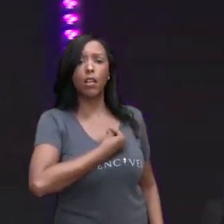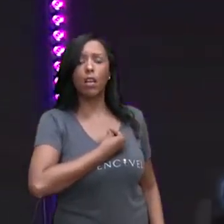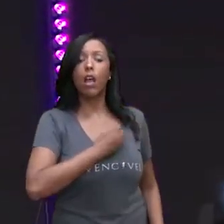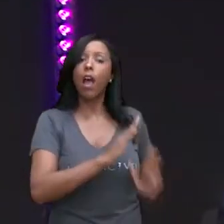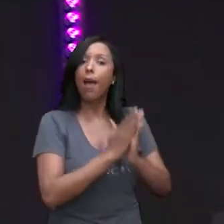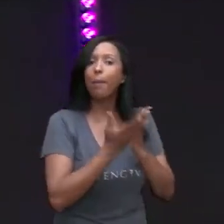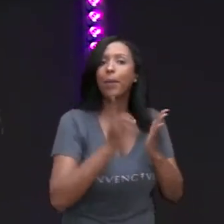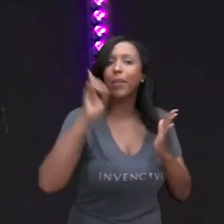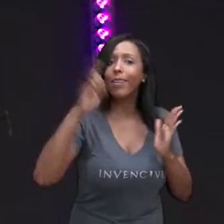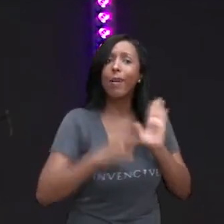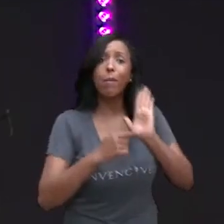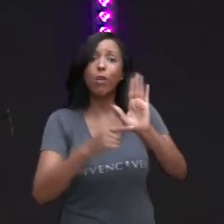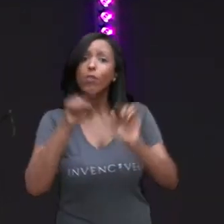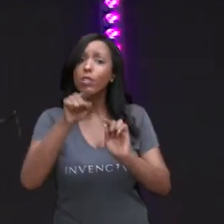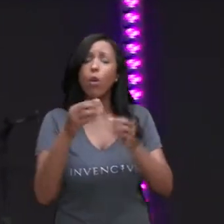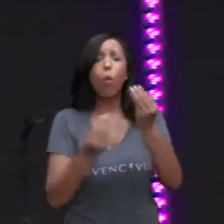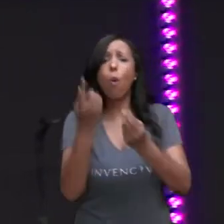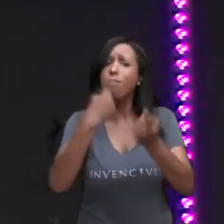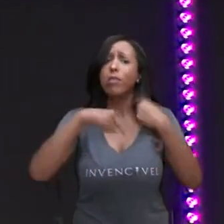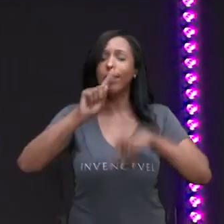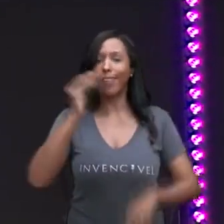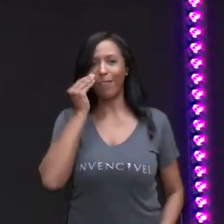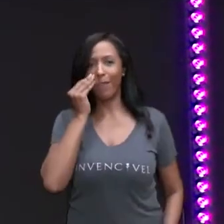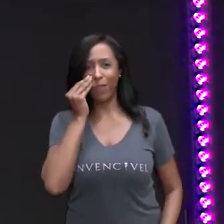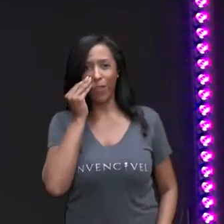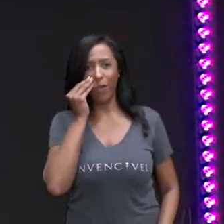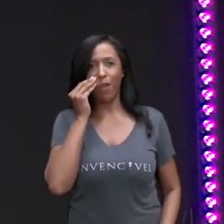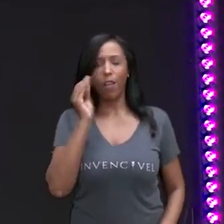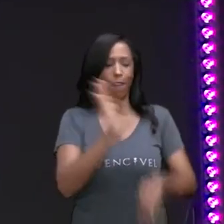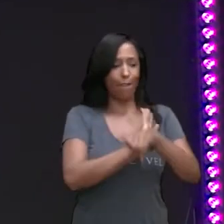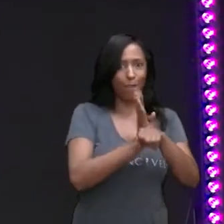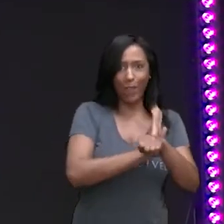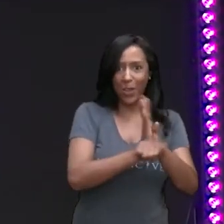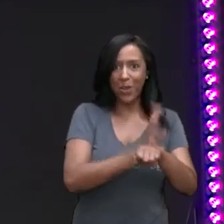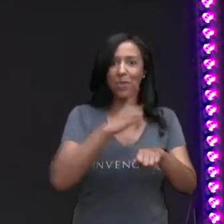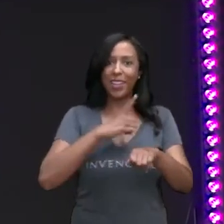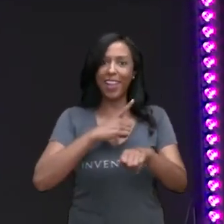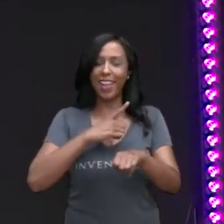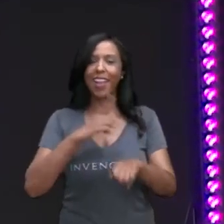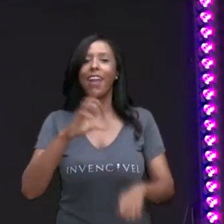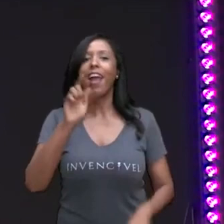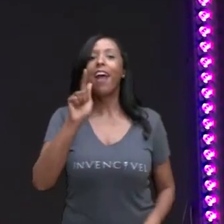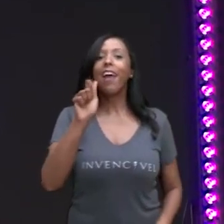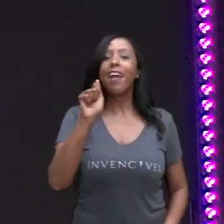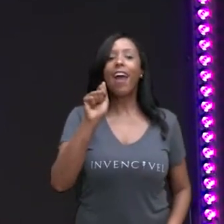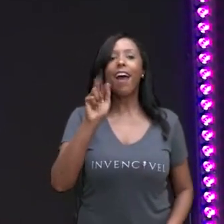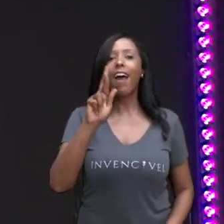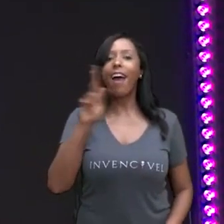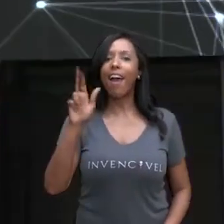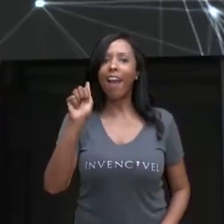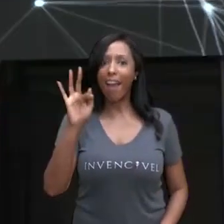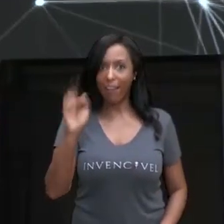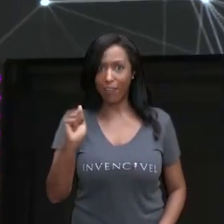Quem aqui não viu um desenho animado, um filme, em que aparecia uma garrafa com uma pinha dentro e uma rolha?